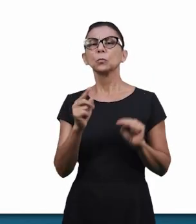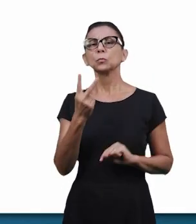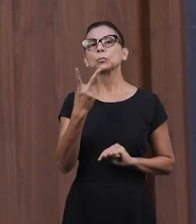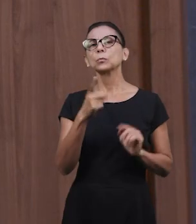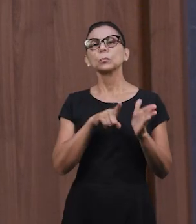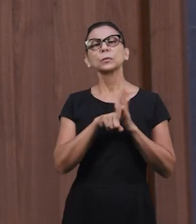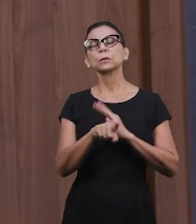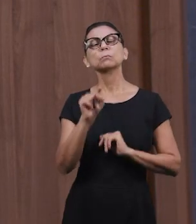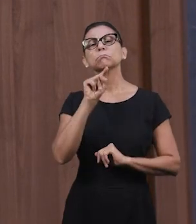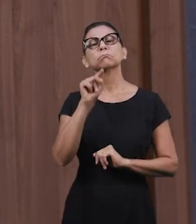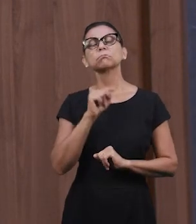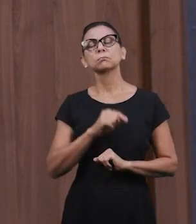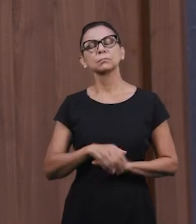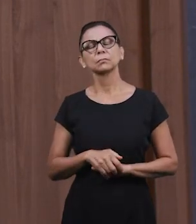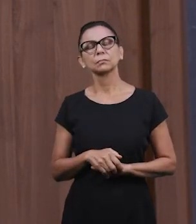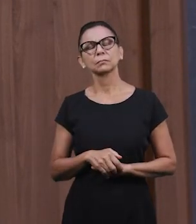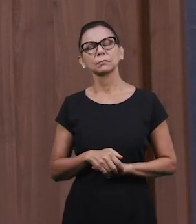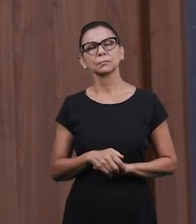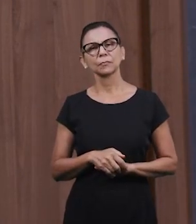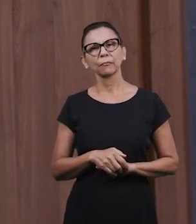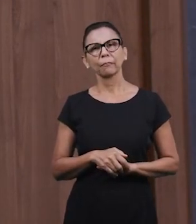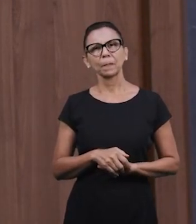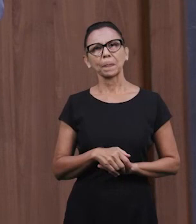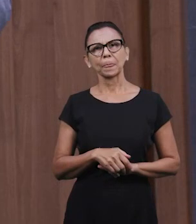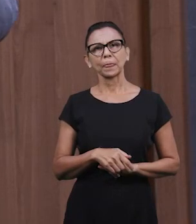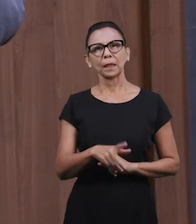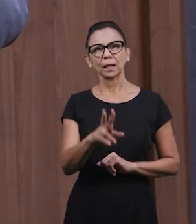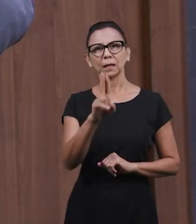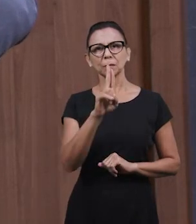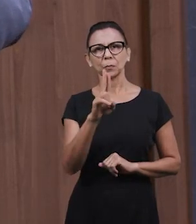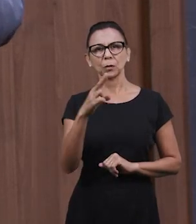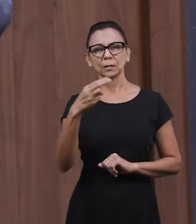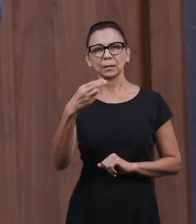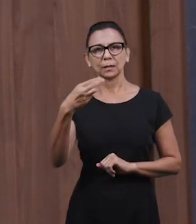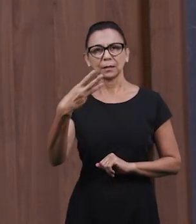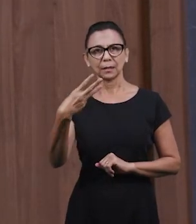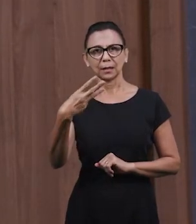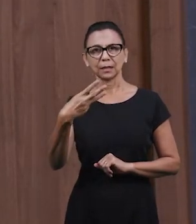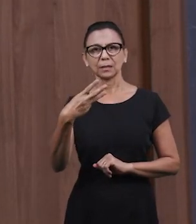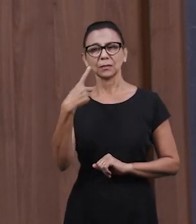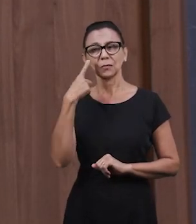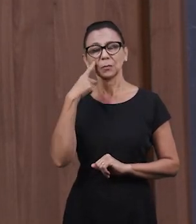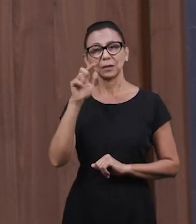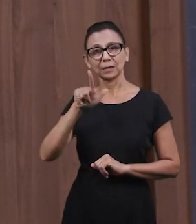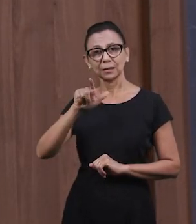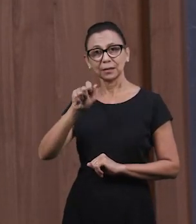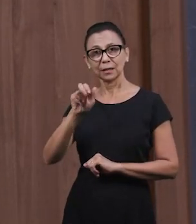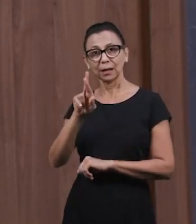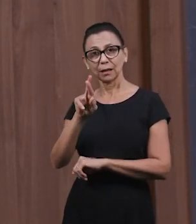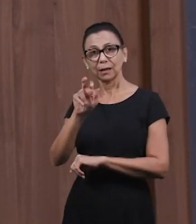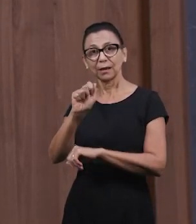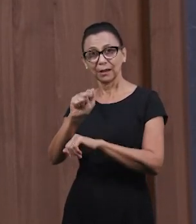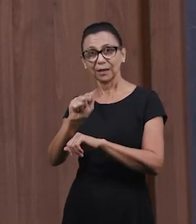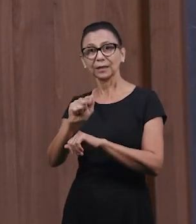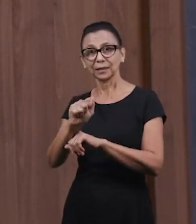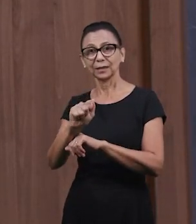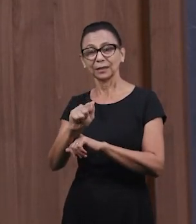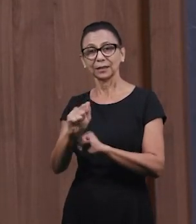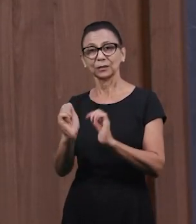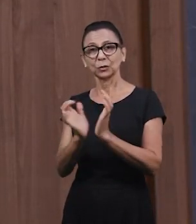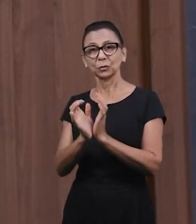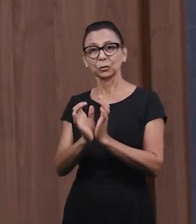essas 2 perguntas. Essa resposta 3, nós vamos receber agora da Lara Beatriz. A Lara Beatriz é da classe